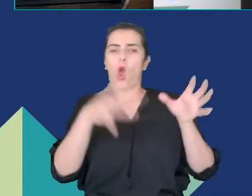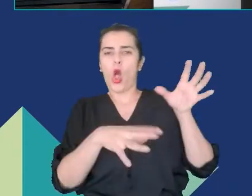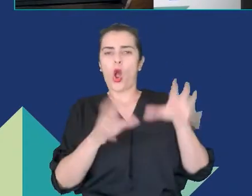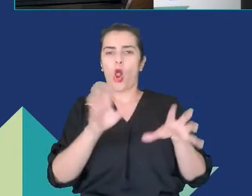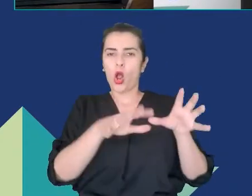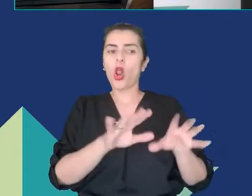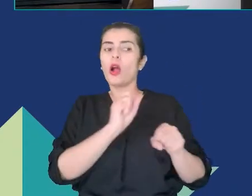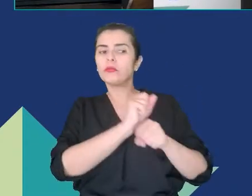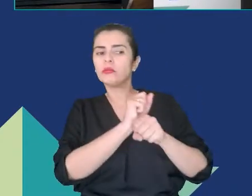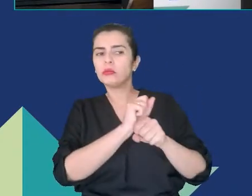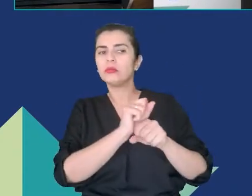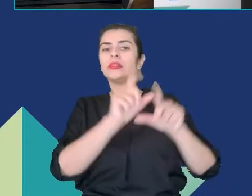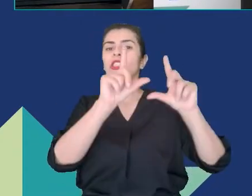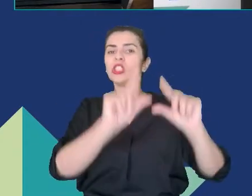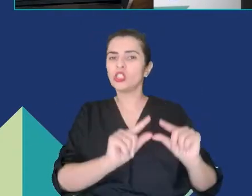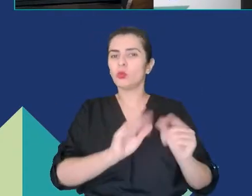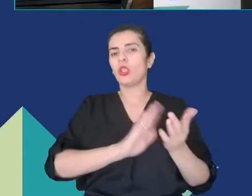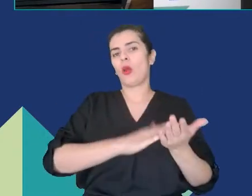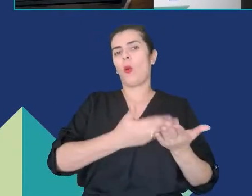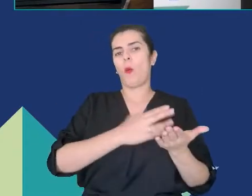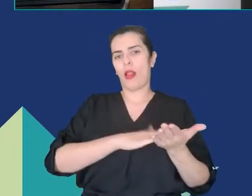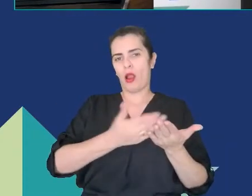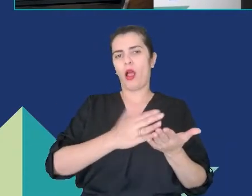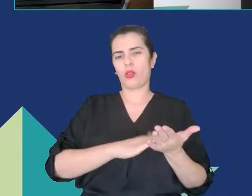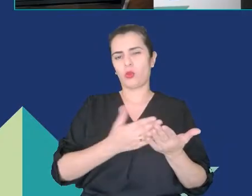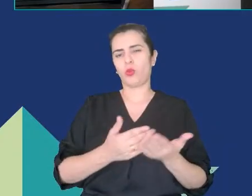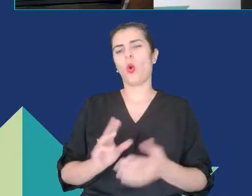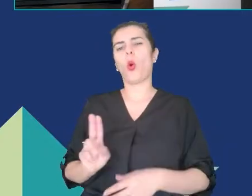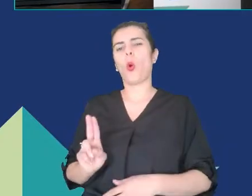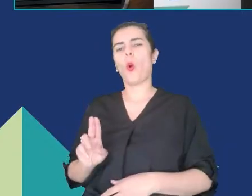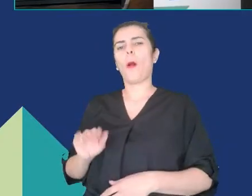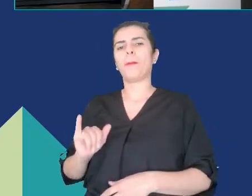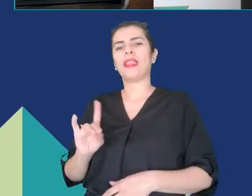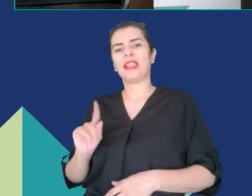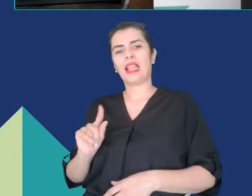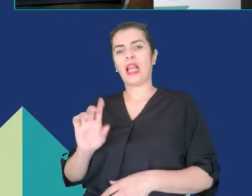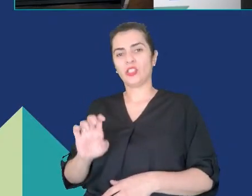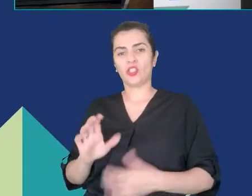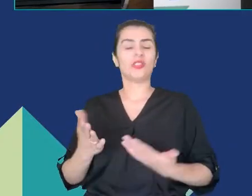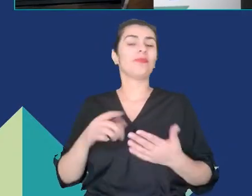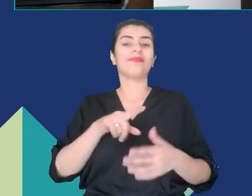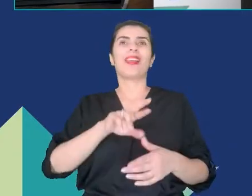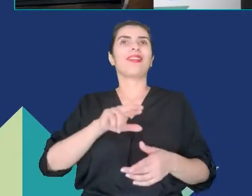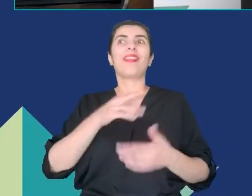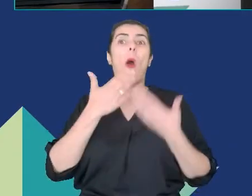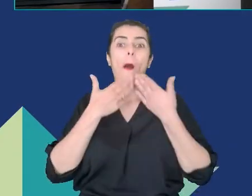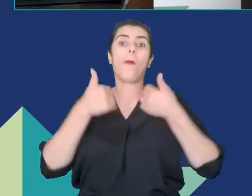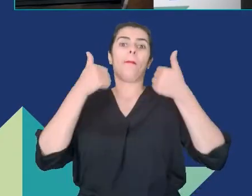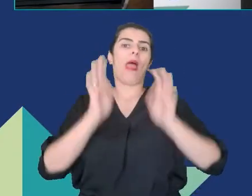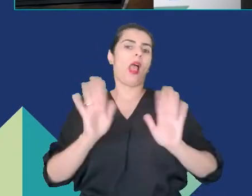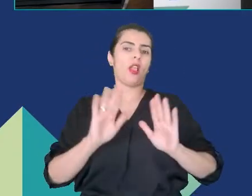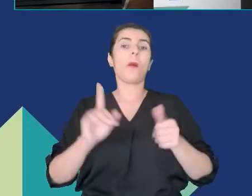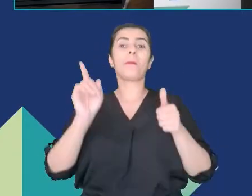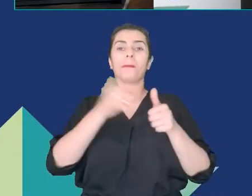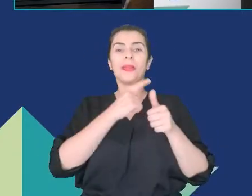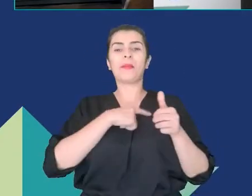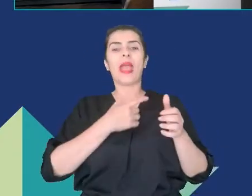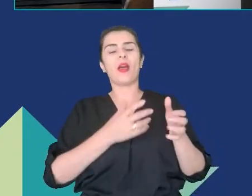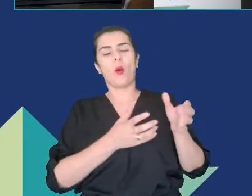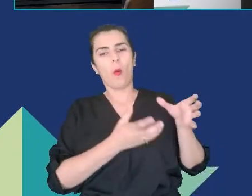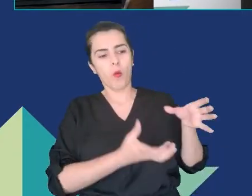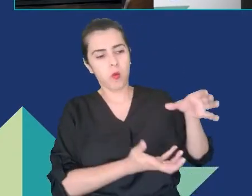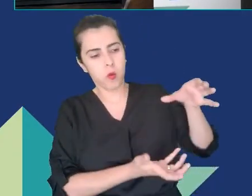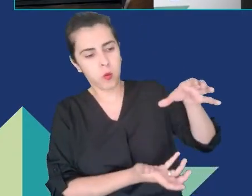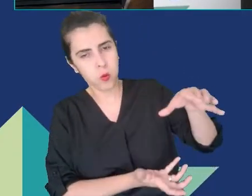operacionalmente favorável, né? É como você vai fazer um primeiro tombo e depois mexer nesse material para poder lançar para